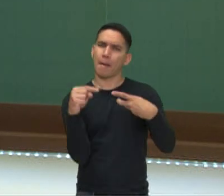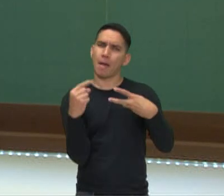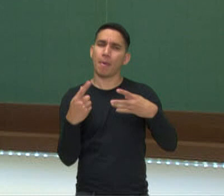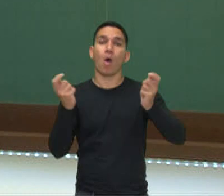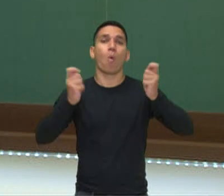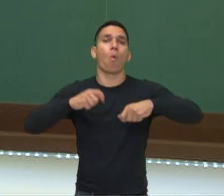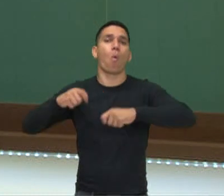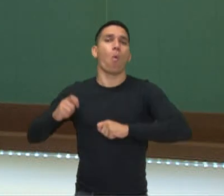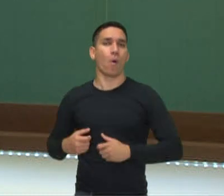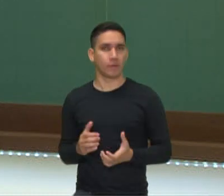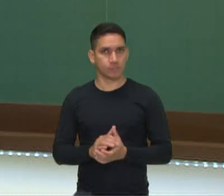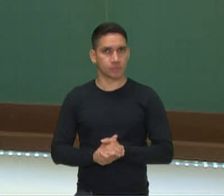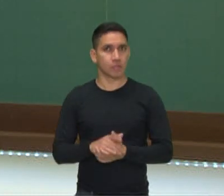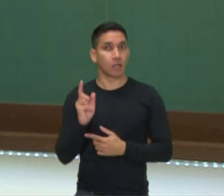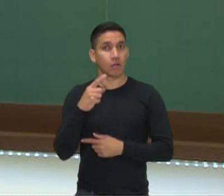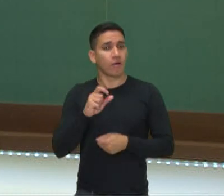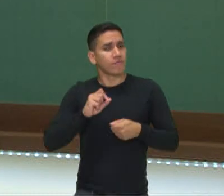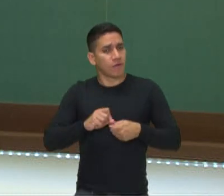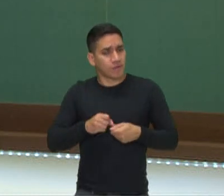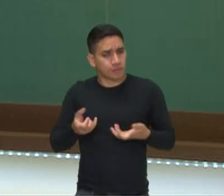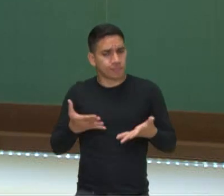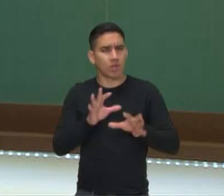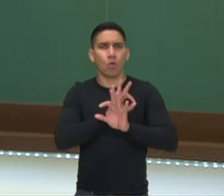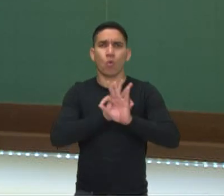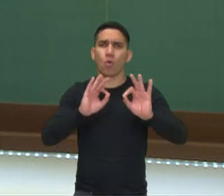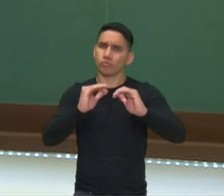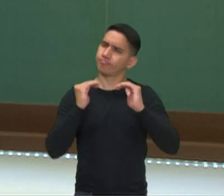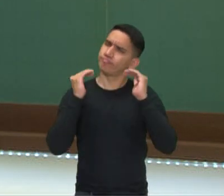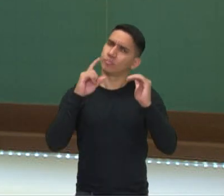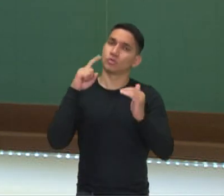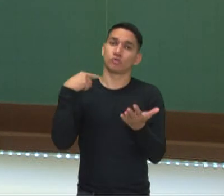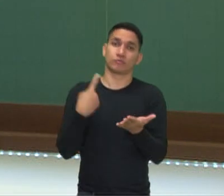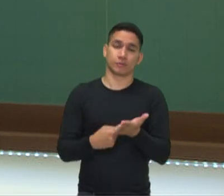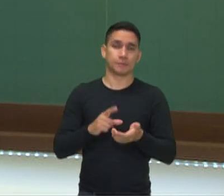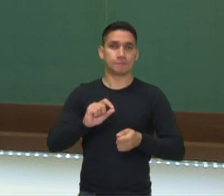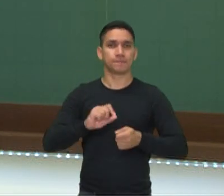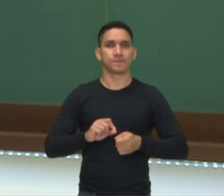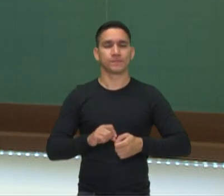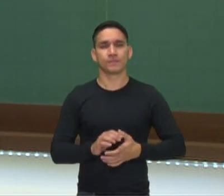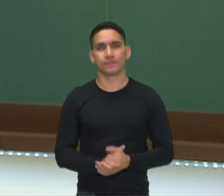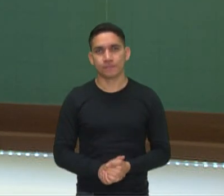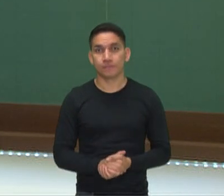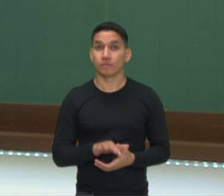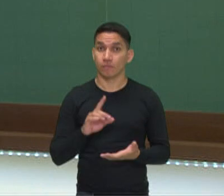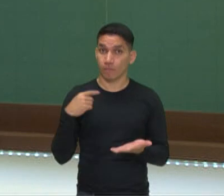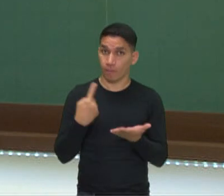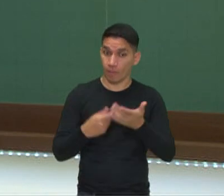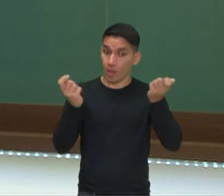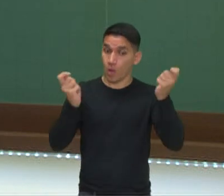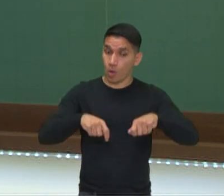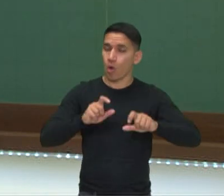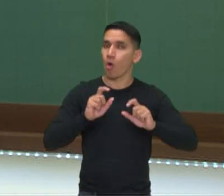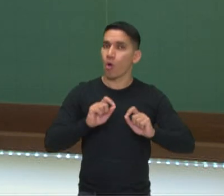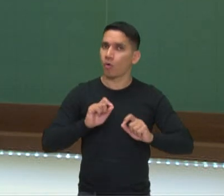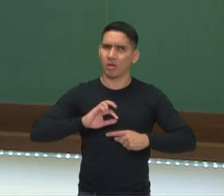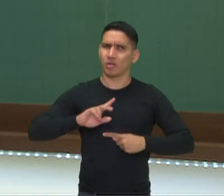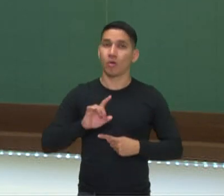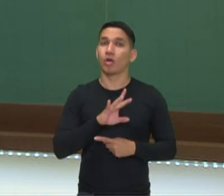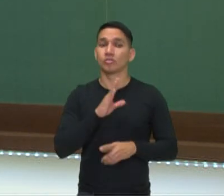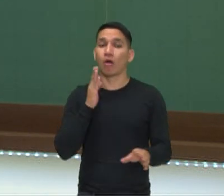nos exige fazer bem aquilo que nós nos comprometemos a fazer. Competência não se